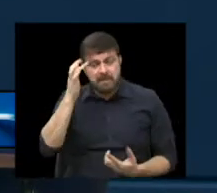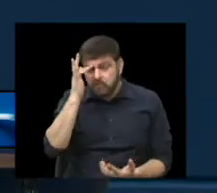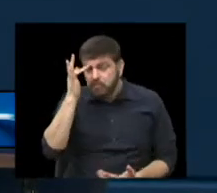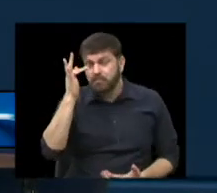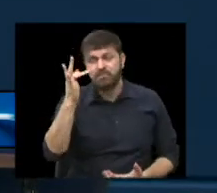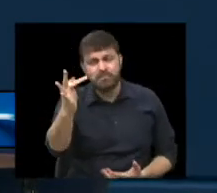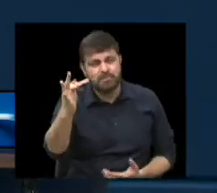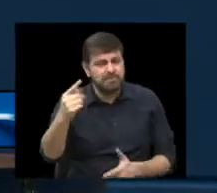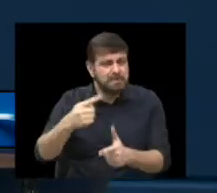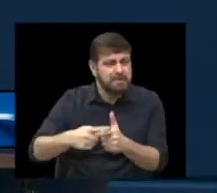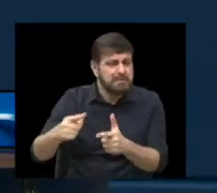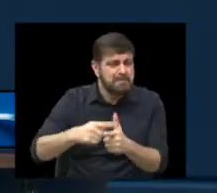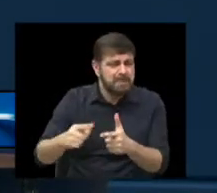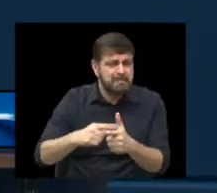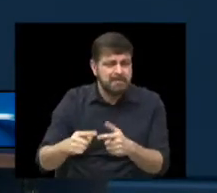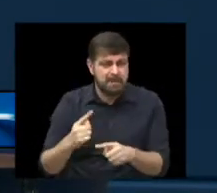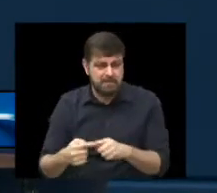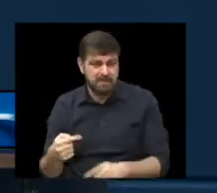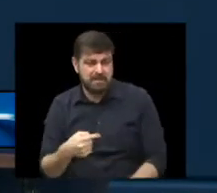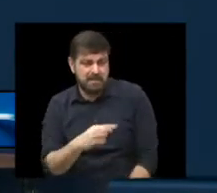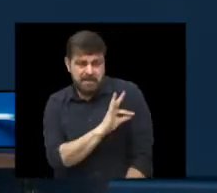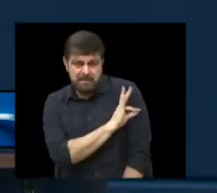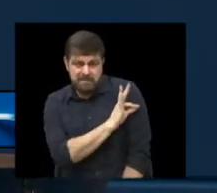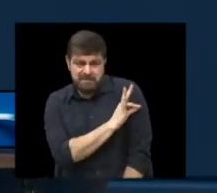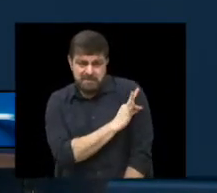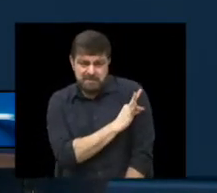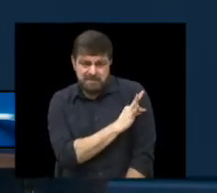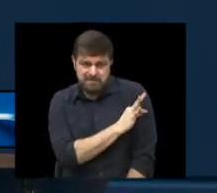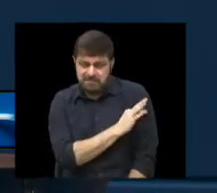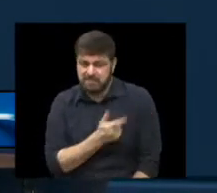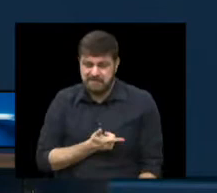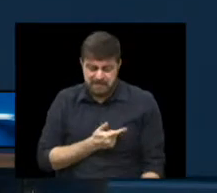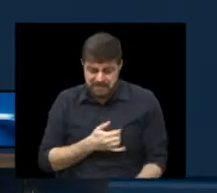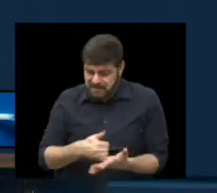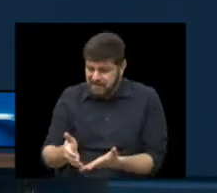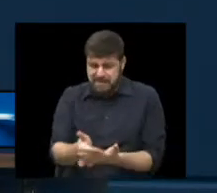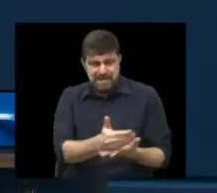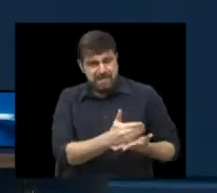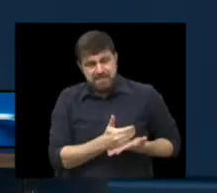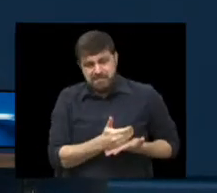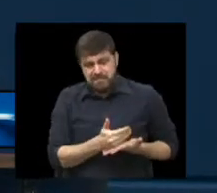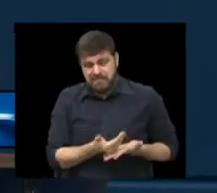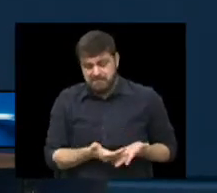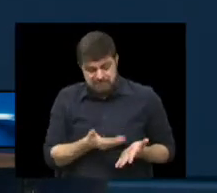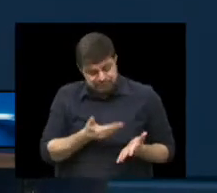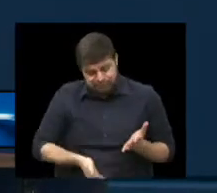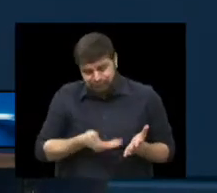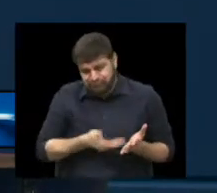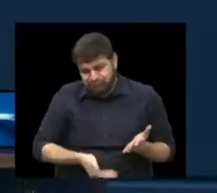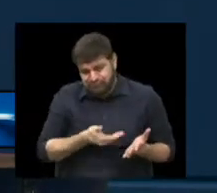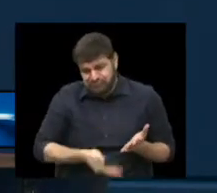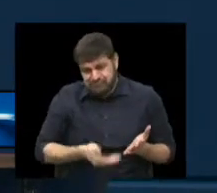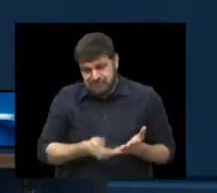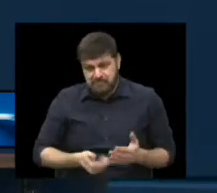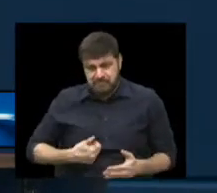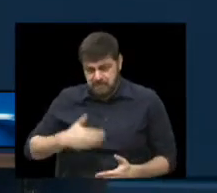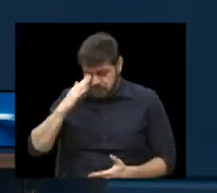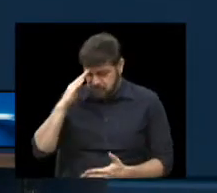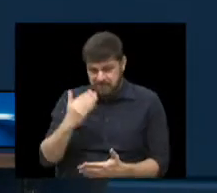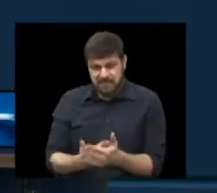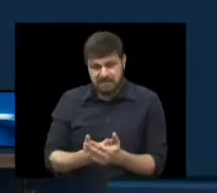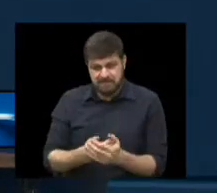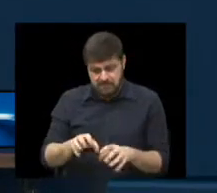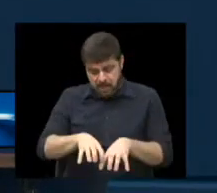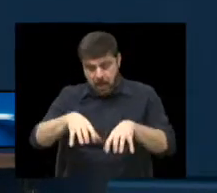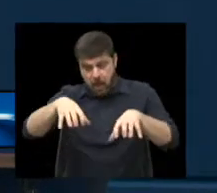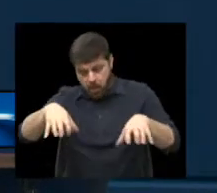porque a Prefeitura está abrindo mão, sim, de arrecadar impostos. Inclusive, eu digo que existem dívidas e dívidas,